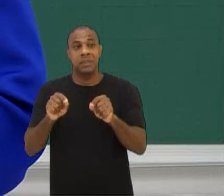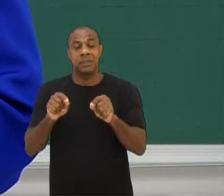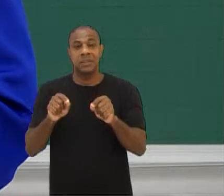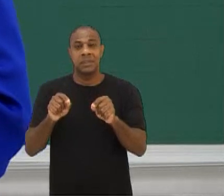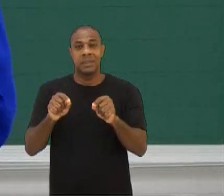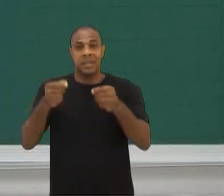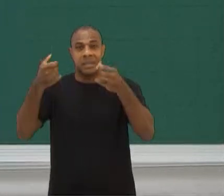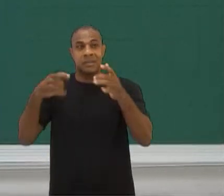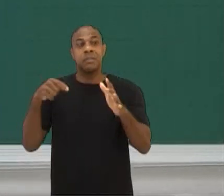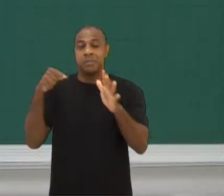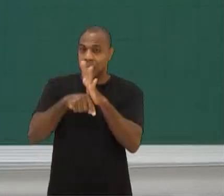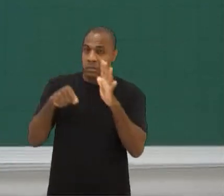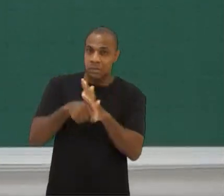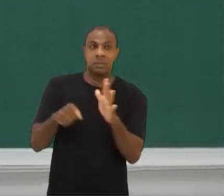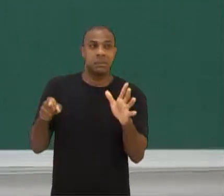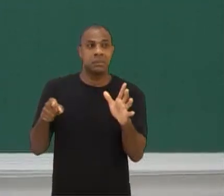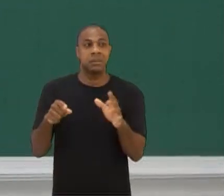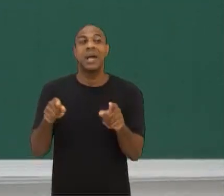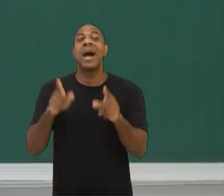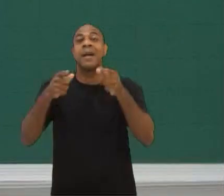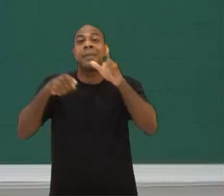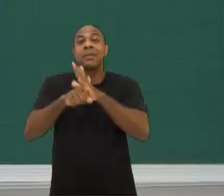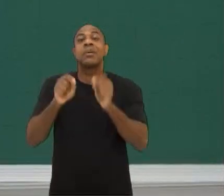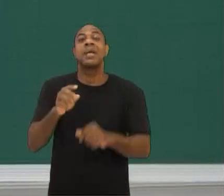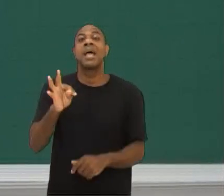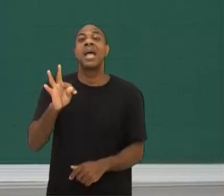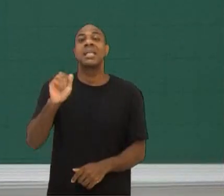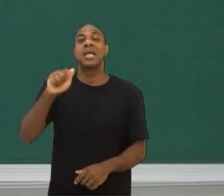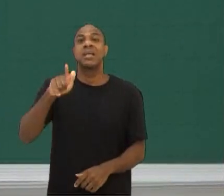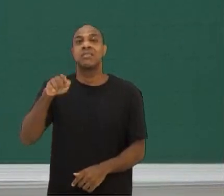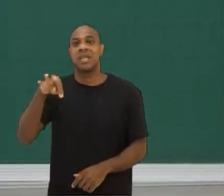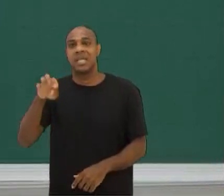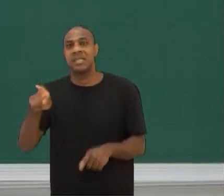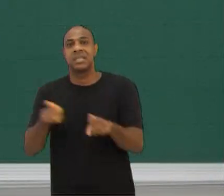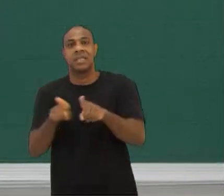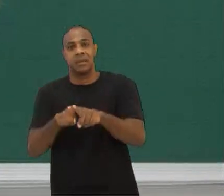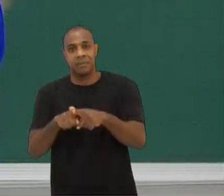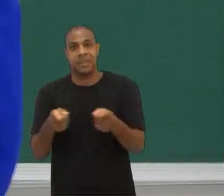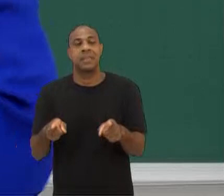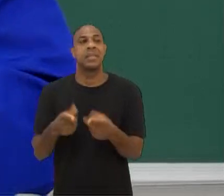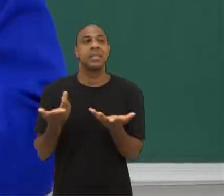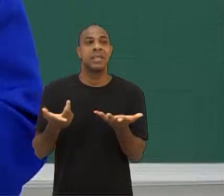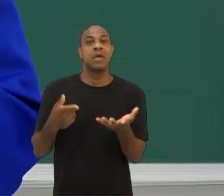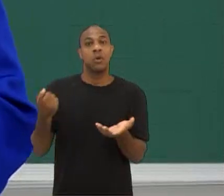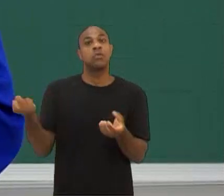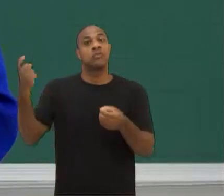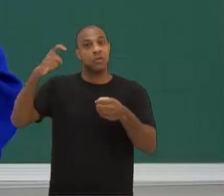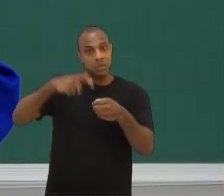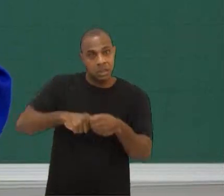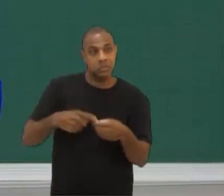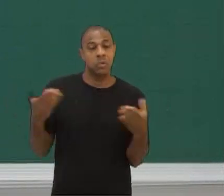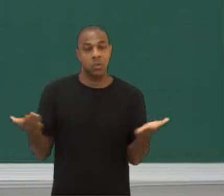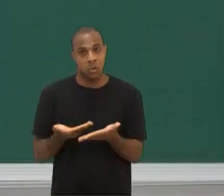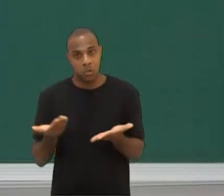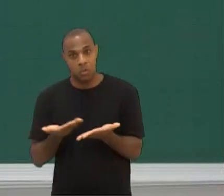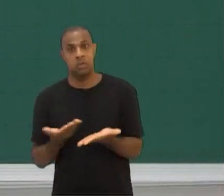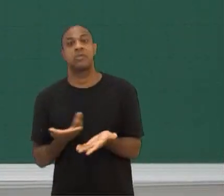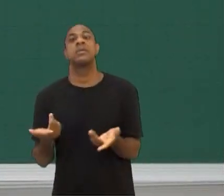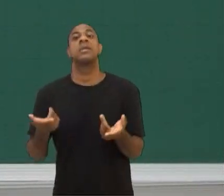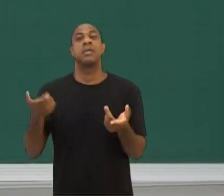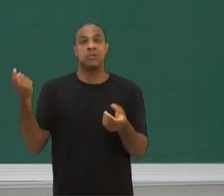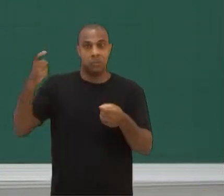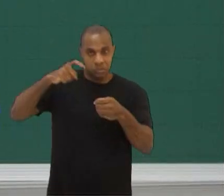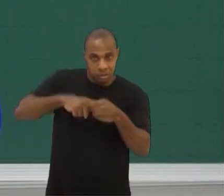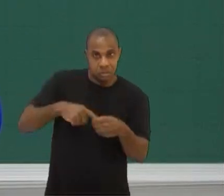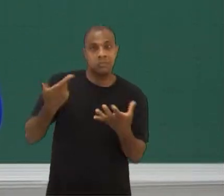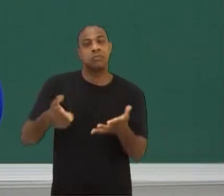que perguntaram aí da tangente, né? Então, é o assunto das nossas próximas aulas. Então, hoje a gente viu toda essa parte da função seno, né?